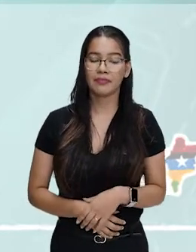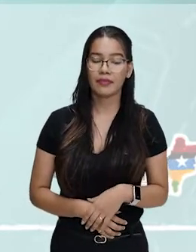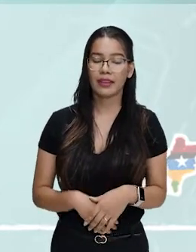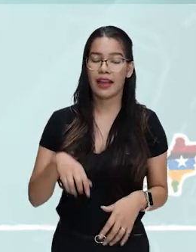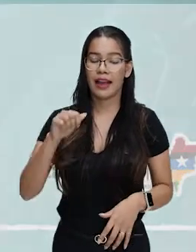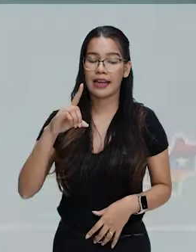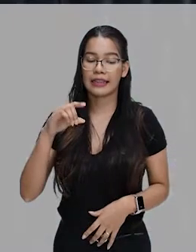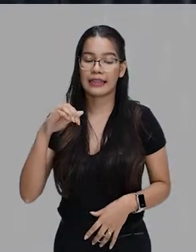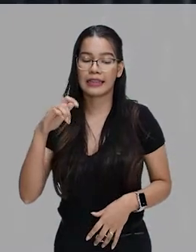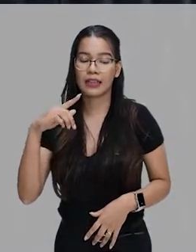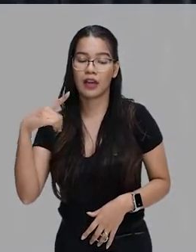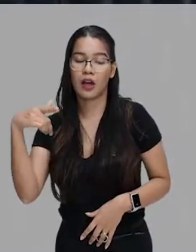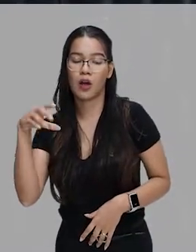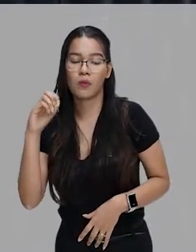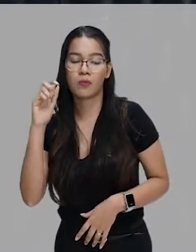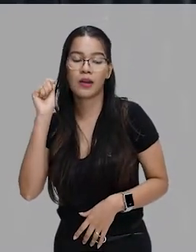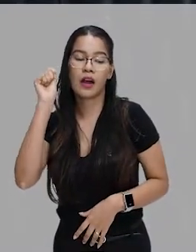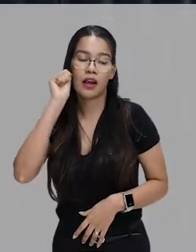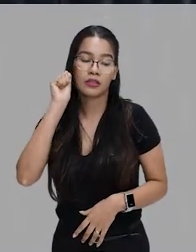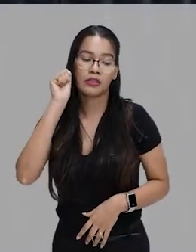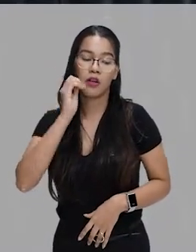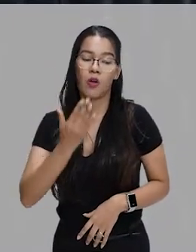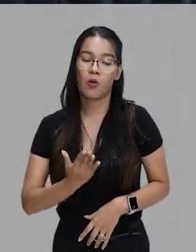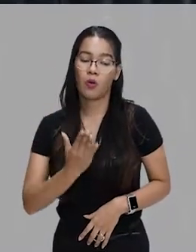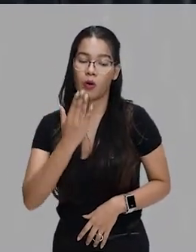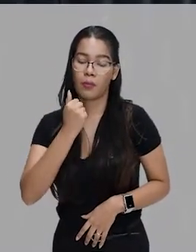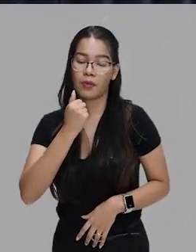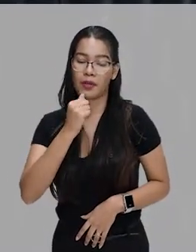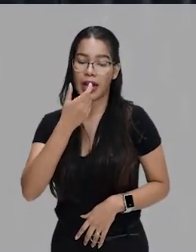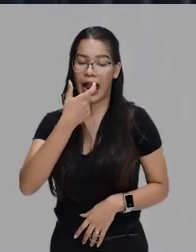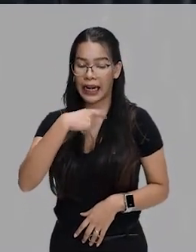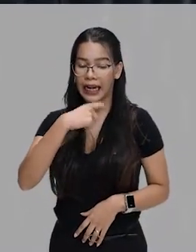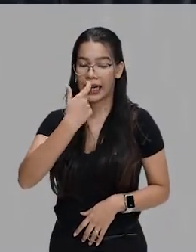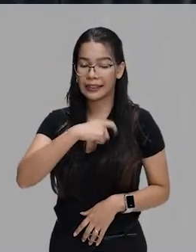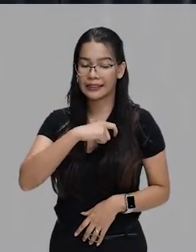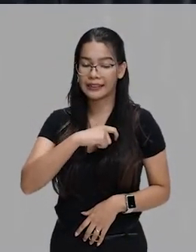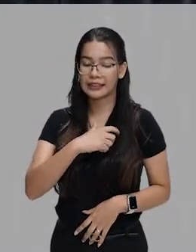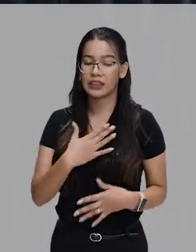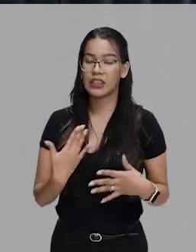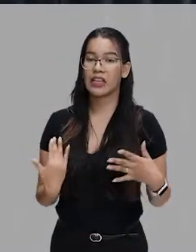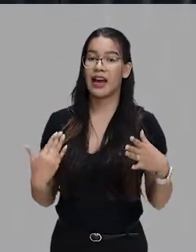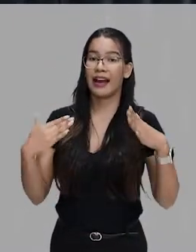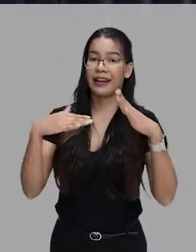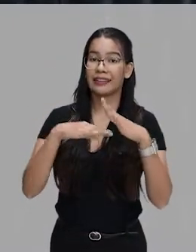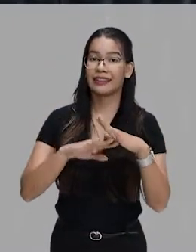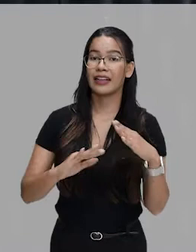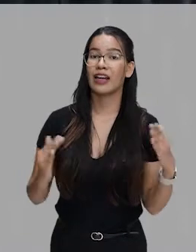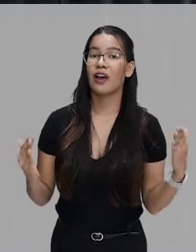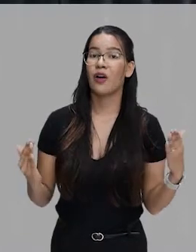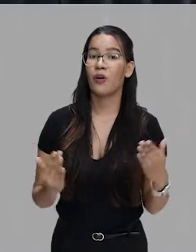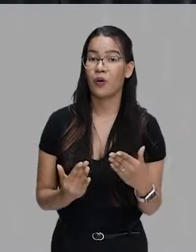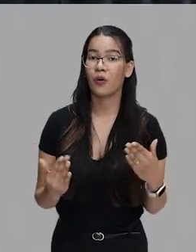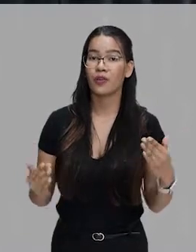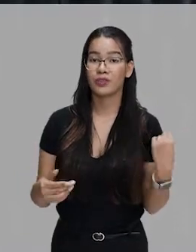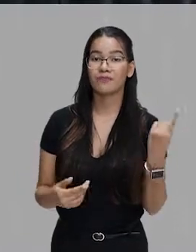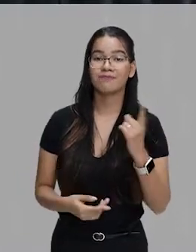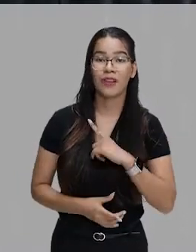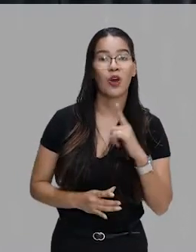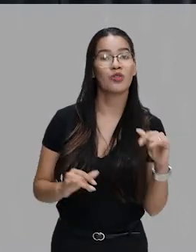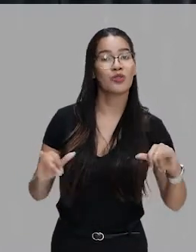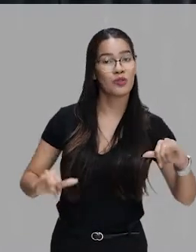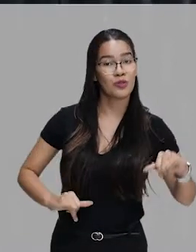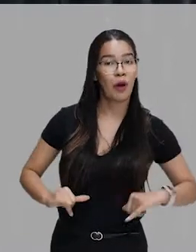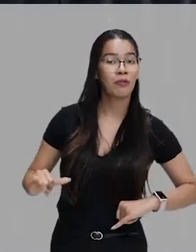última oração. Ela é uma reflexão, né? Adão comeu a maçã e nossos dentes